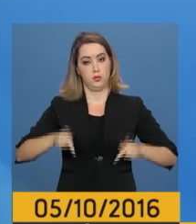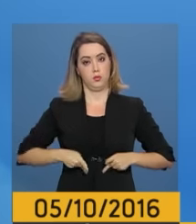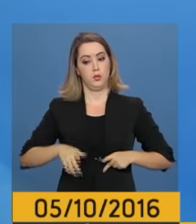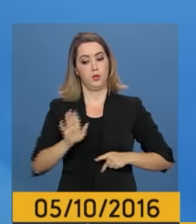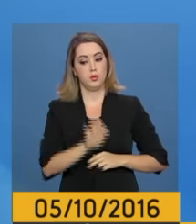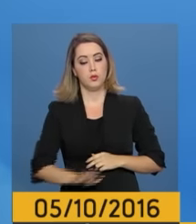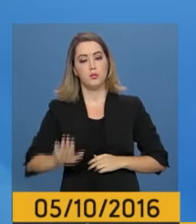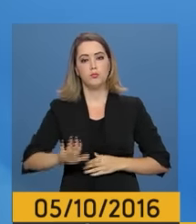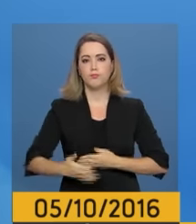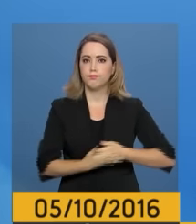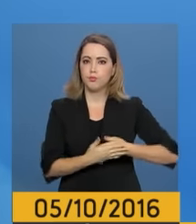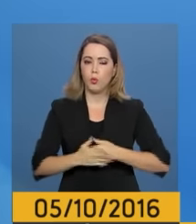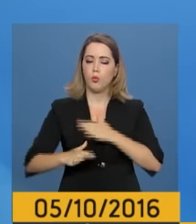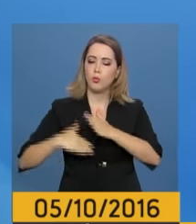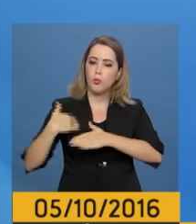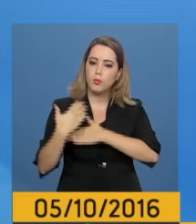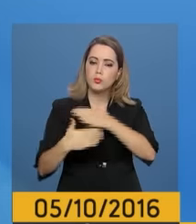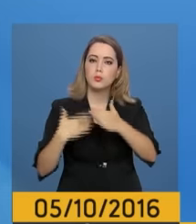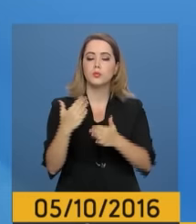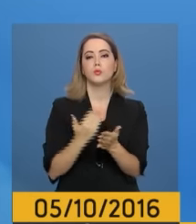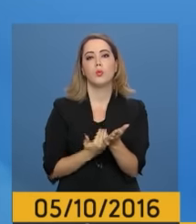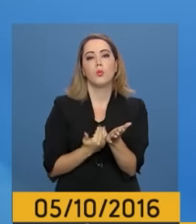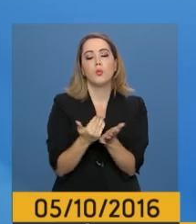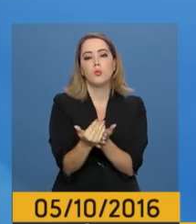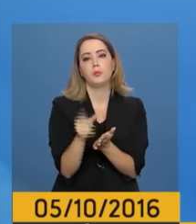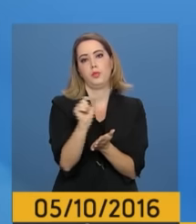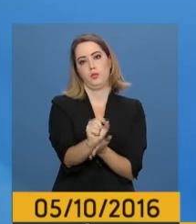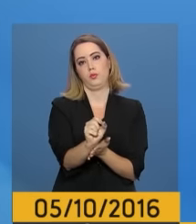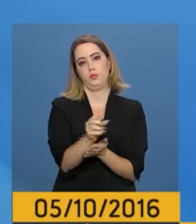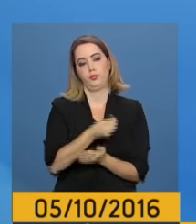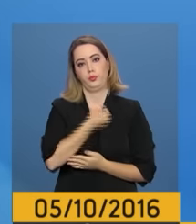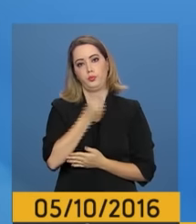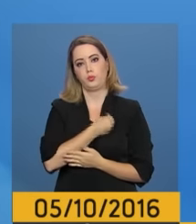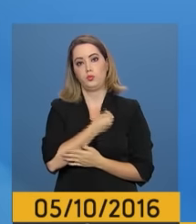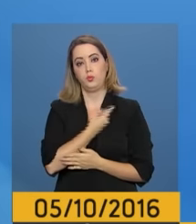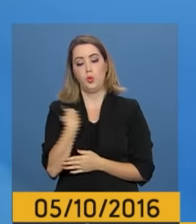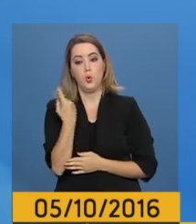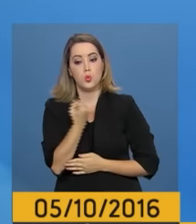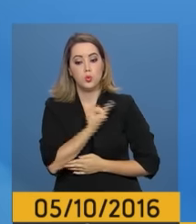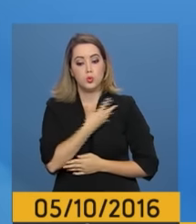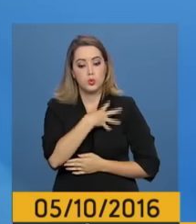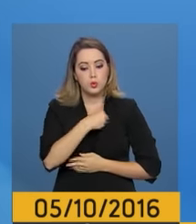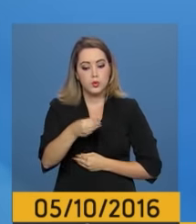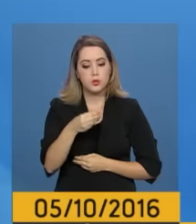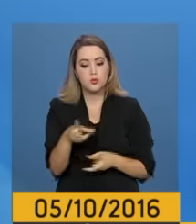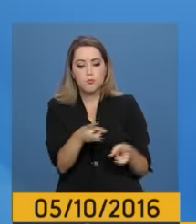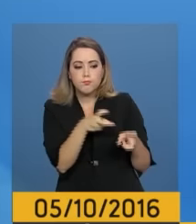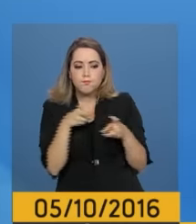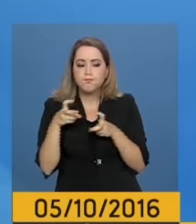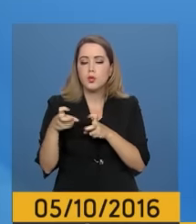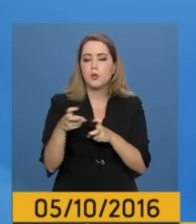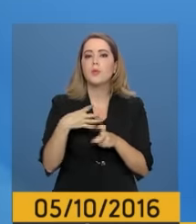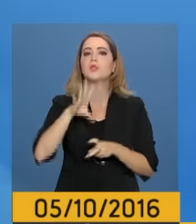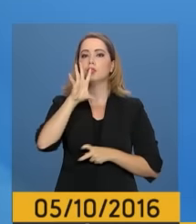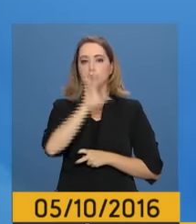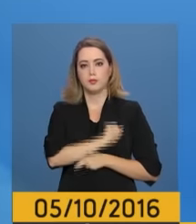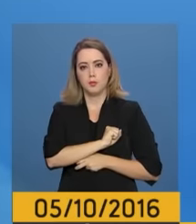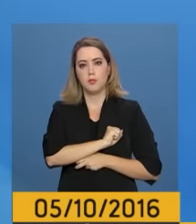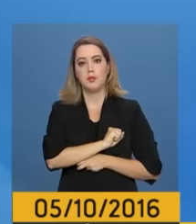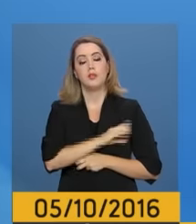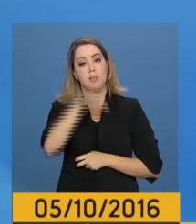vida. É nesse período que nossos filhos percebem que são amados e aprendem a